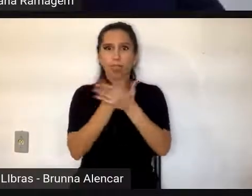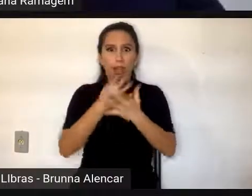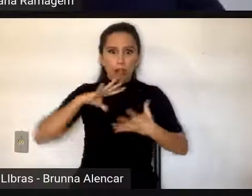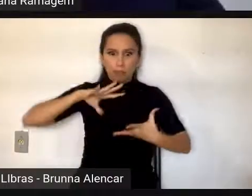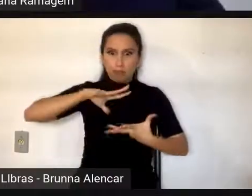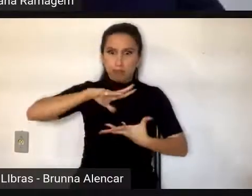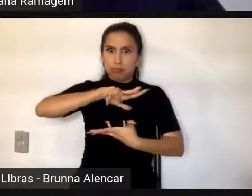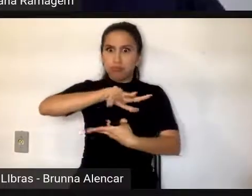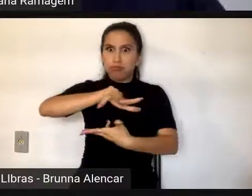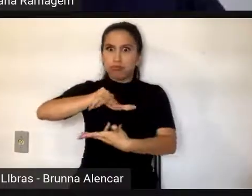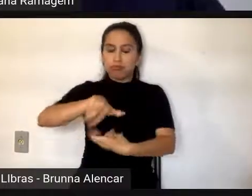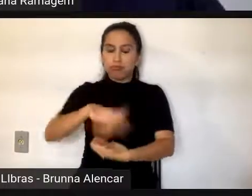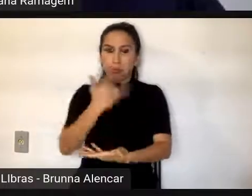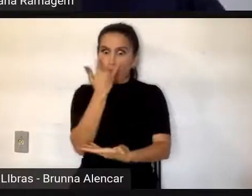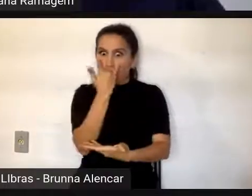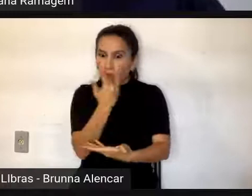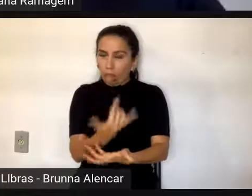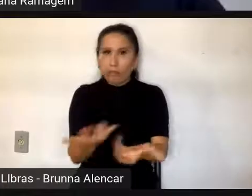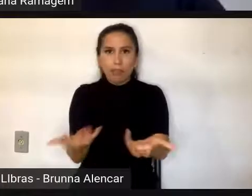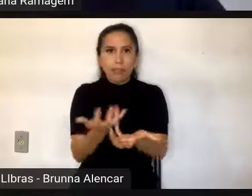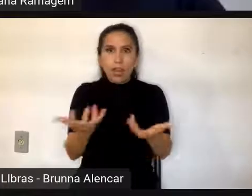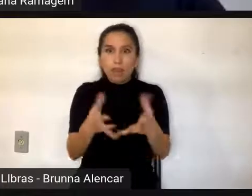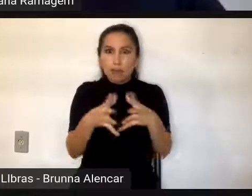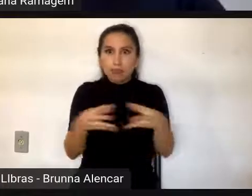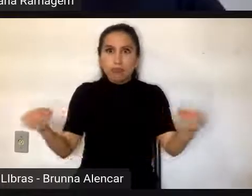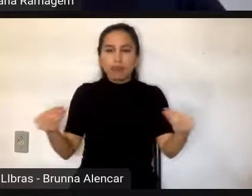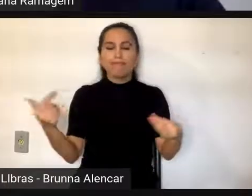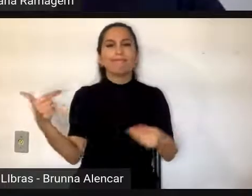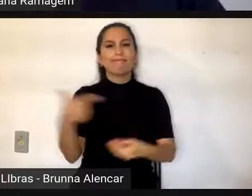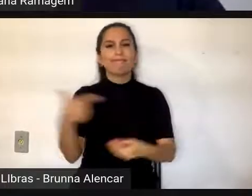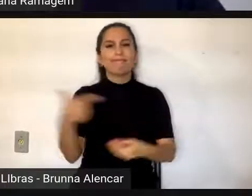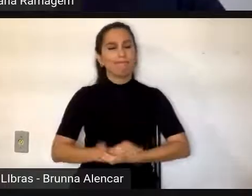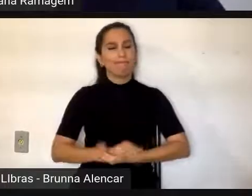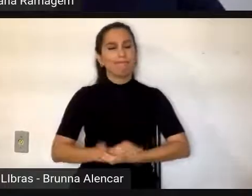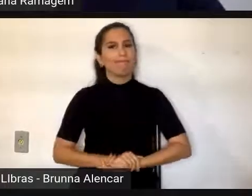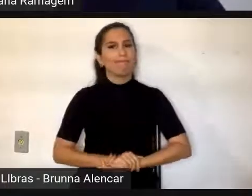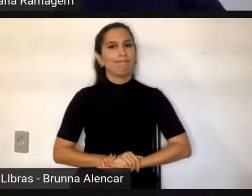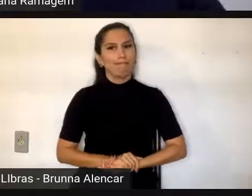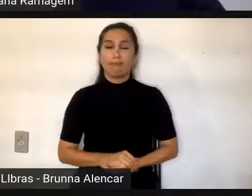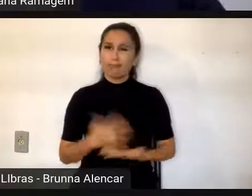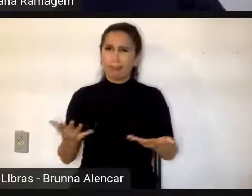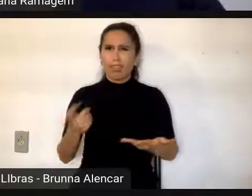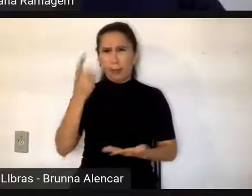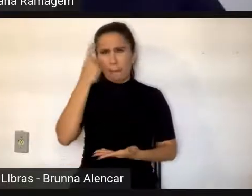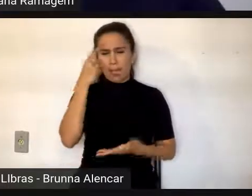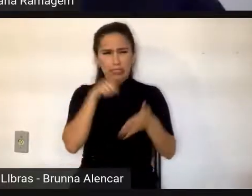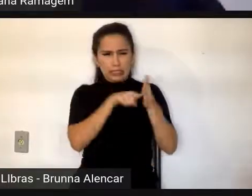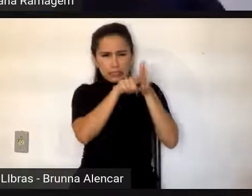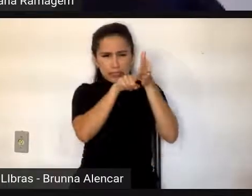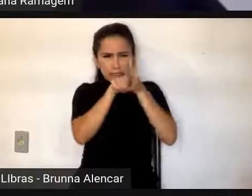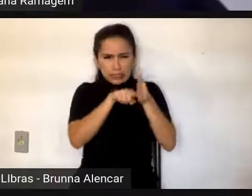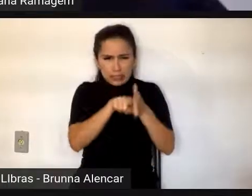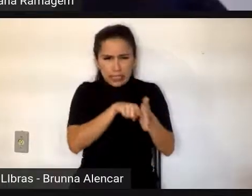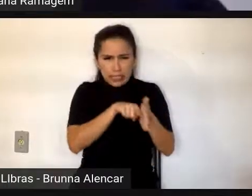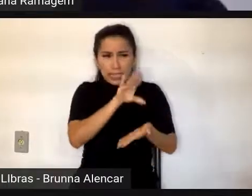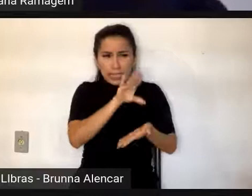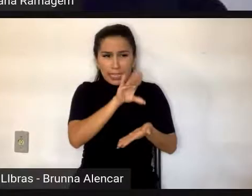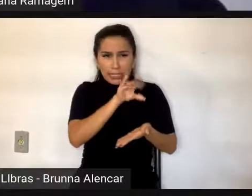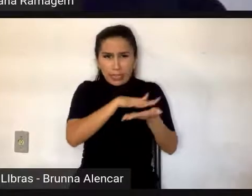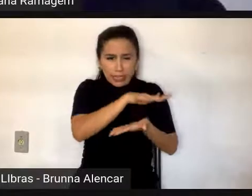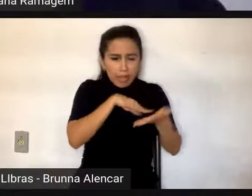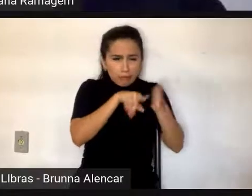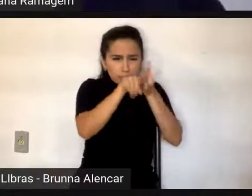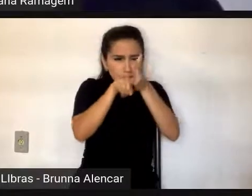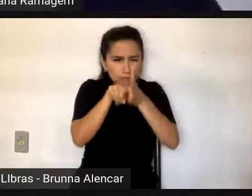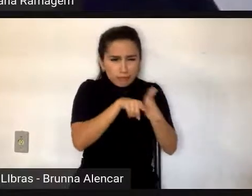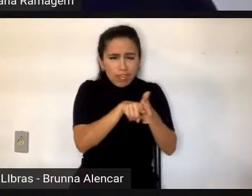o que acontece, mas se a gente for parar para pensar do ponto de vista da ciência, 6 meses é pouquíssimo tempo para a gente conhecer a